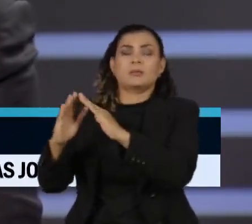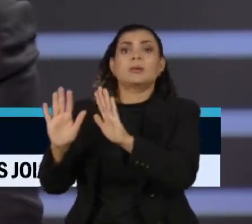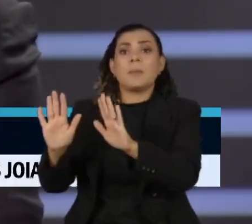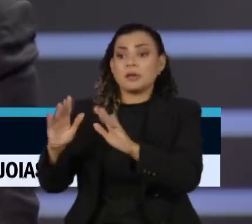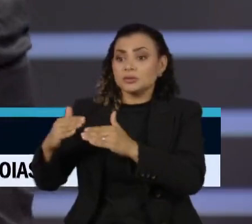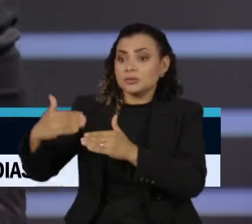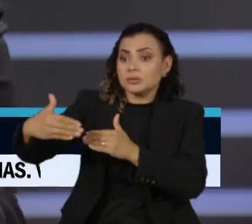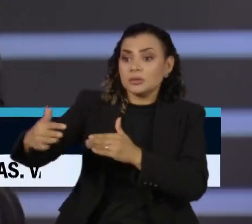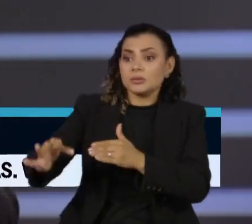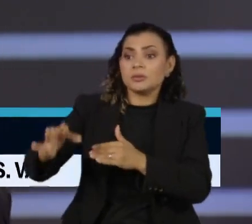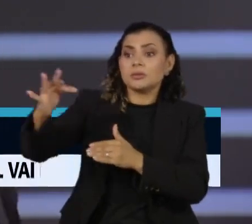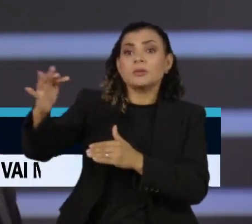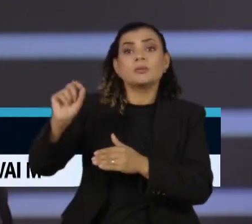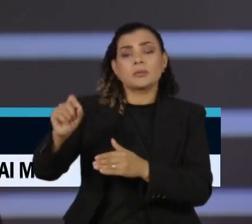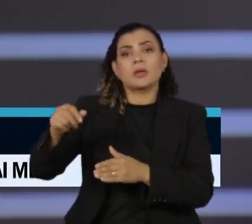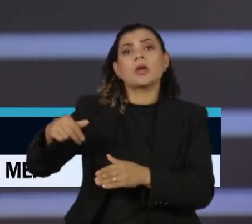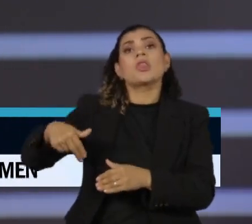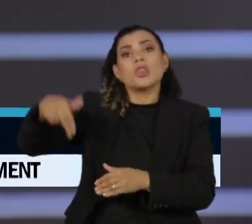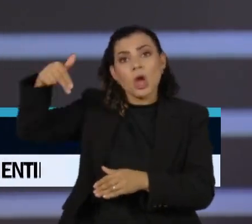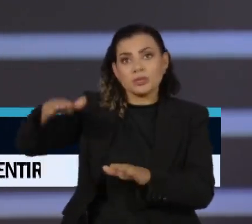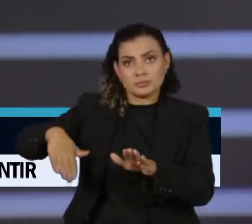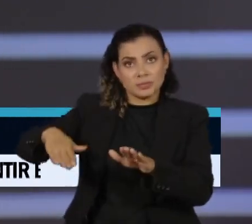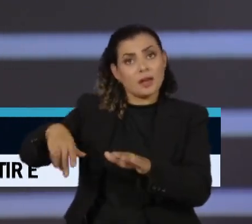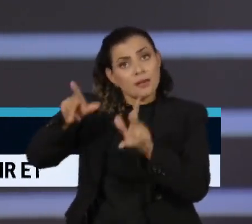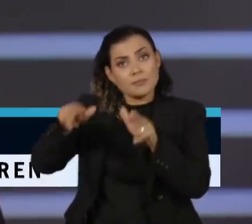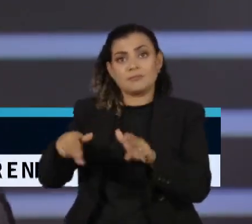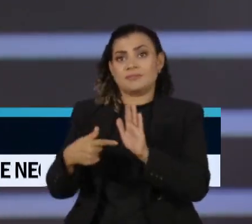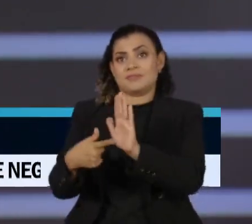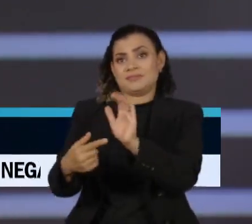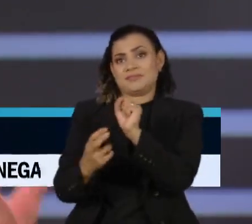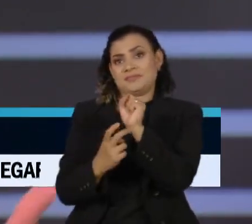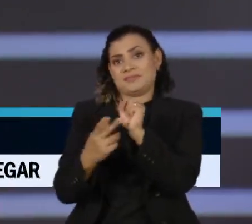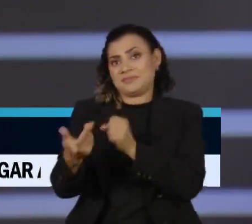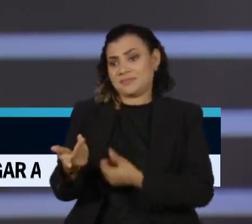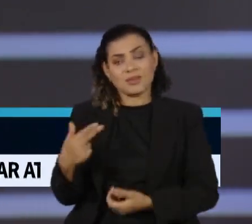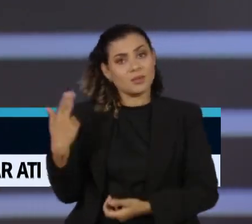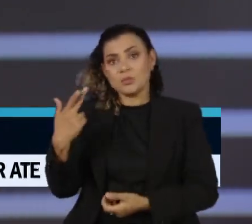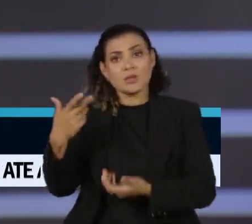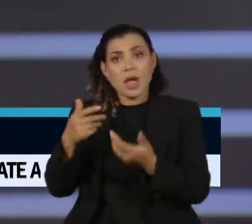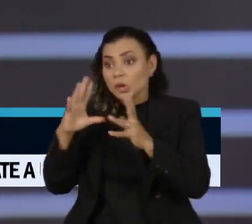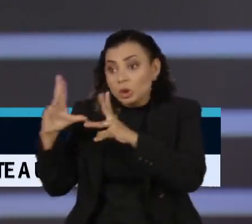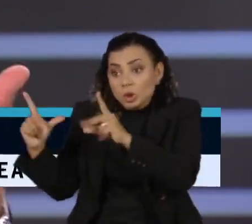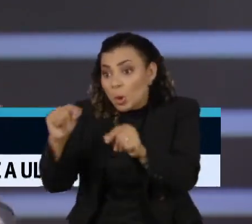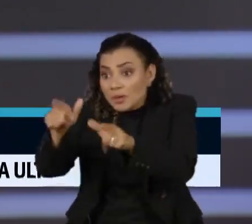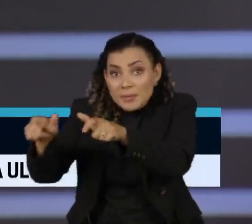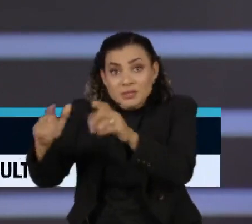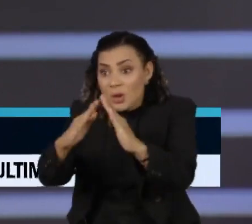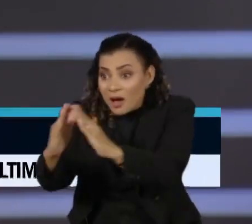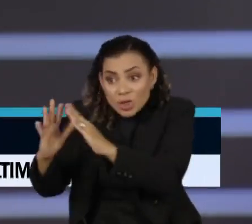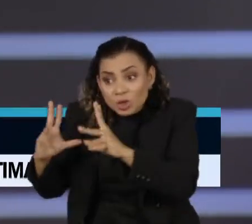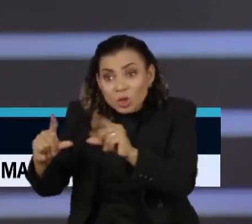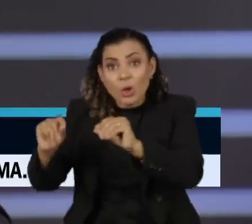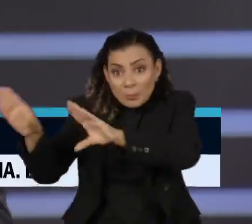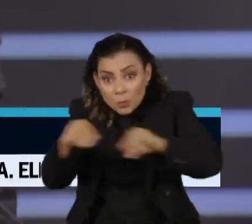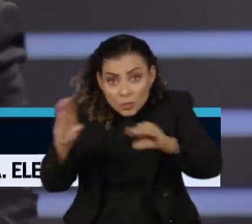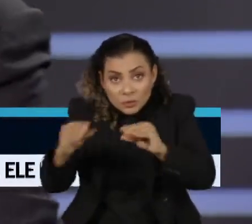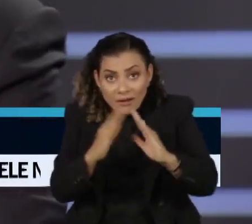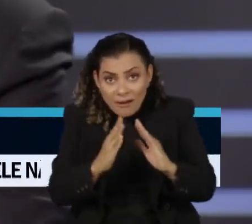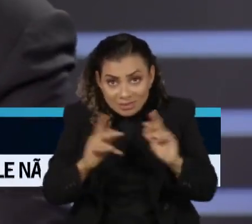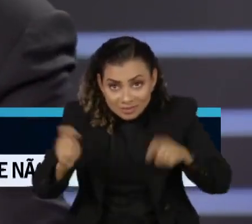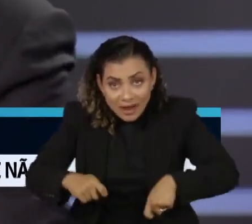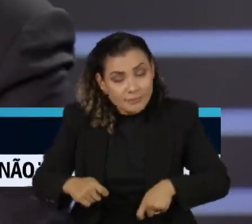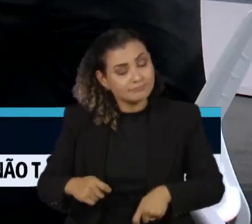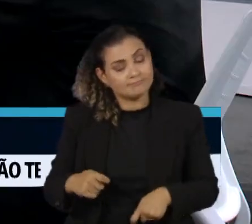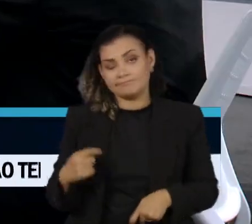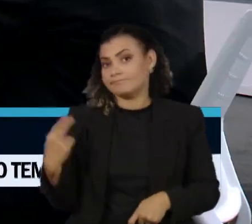não exista isso. Mas no litoral norte é um exemplo. Não é claro disso aí. Você não consegue tirar aquela população. Aliás, não só no litoral norte. Você não consegue tirar